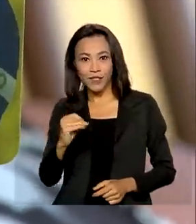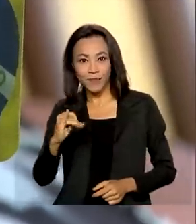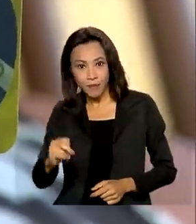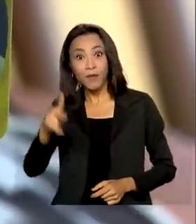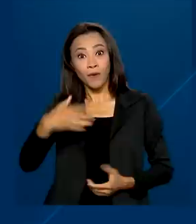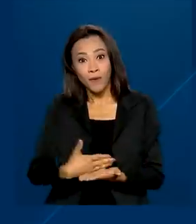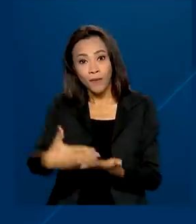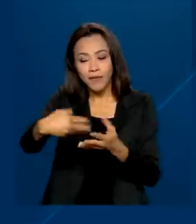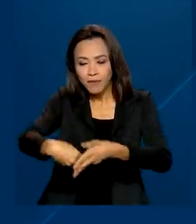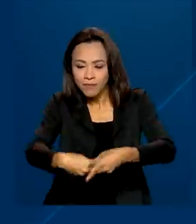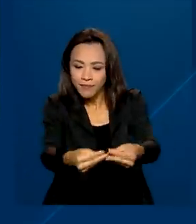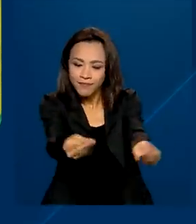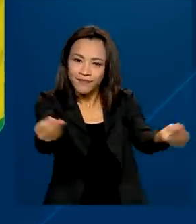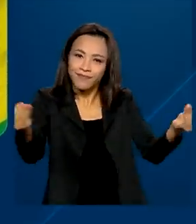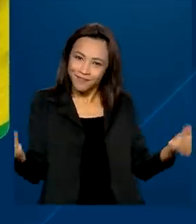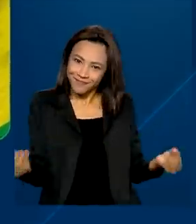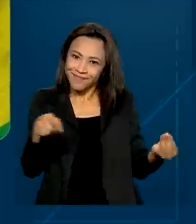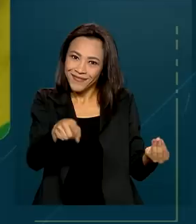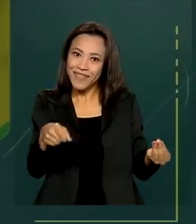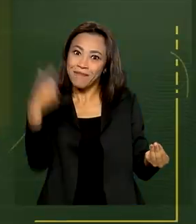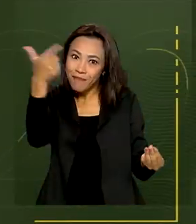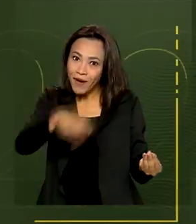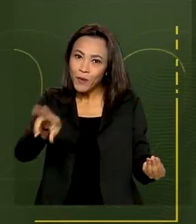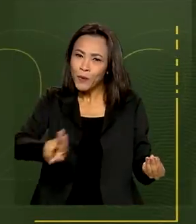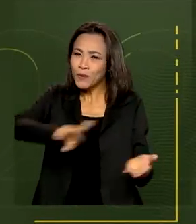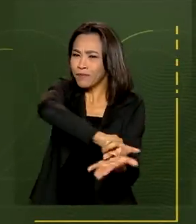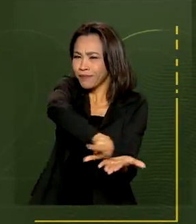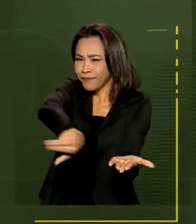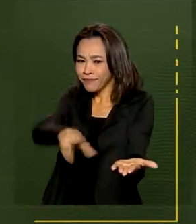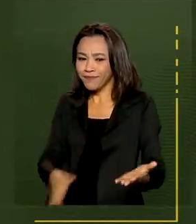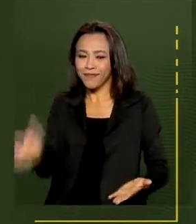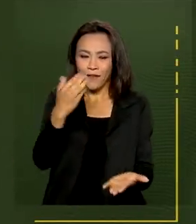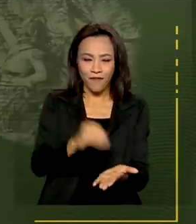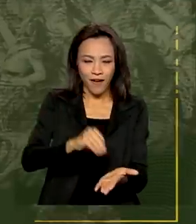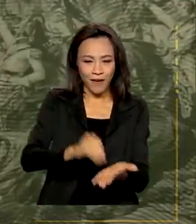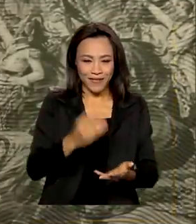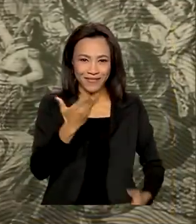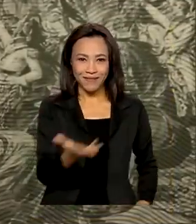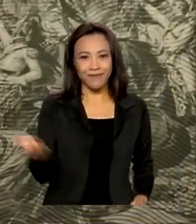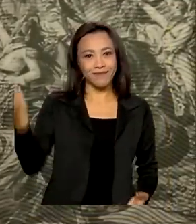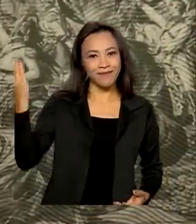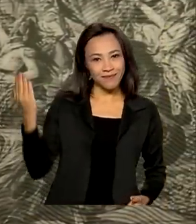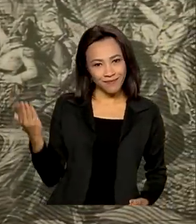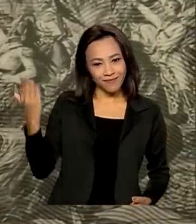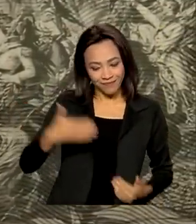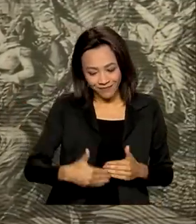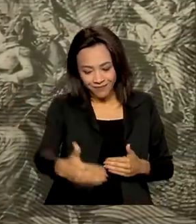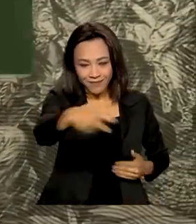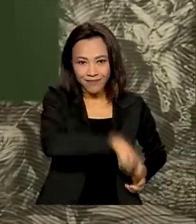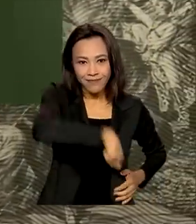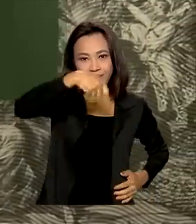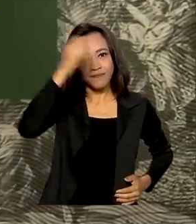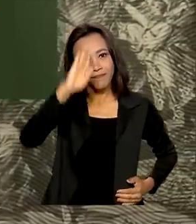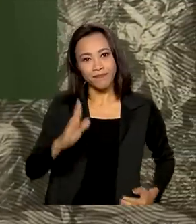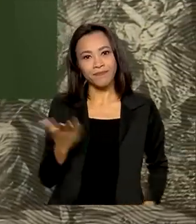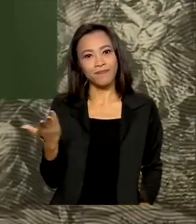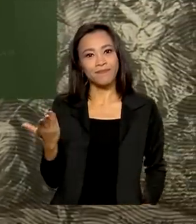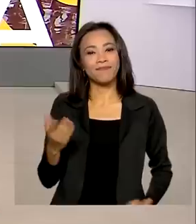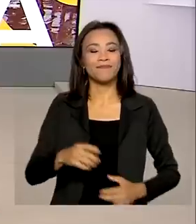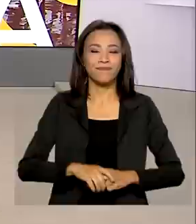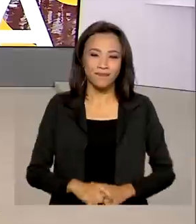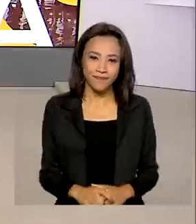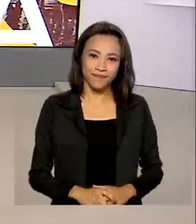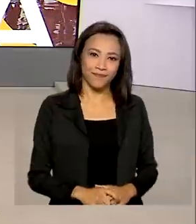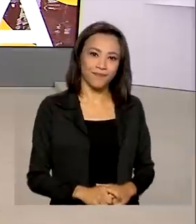distribuído e Lia funções de uso e faltam 44 dias para o Bicentenário da Independência do